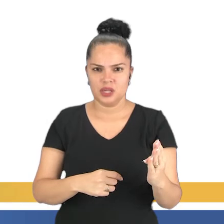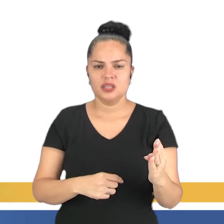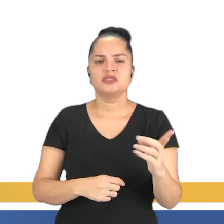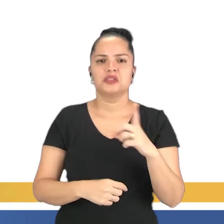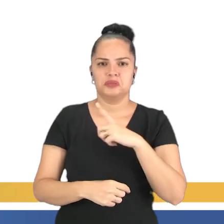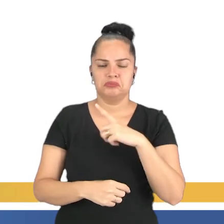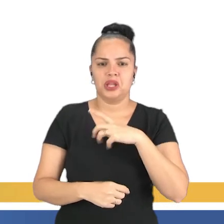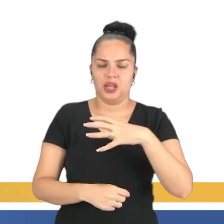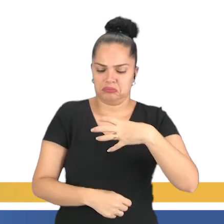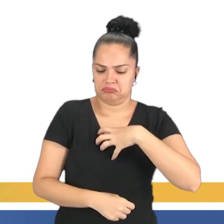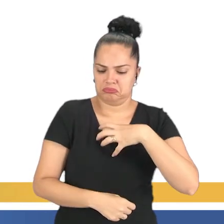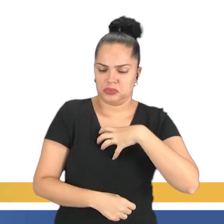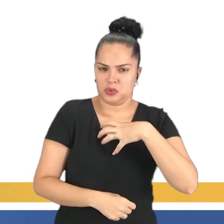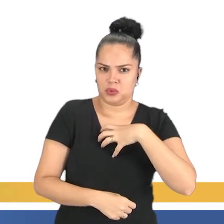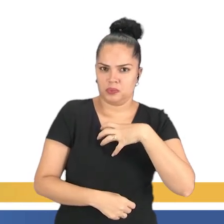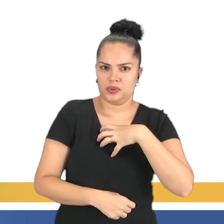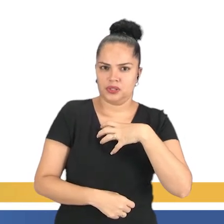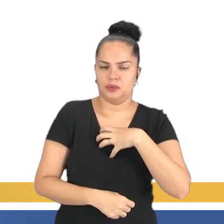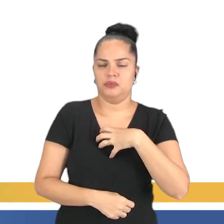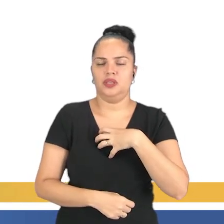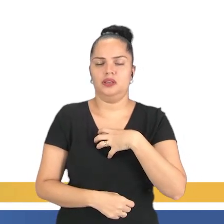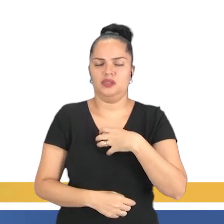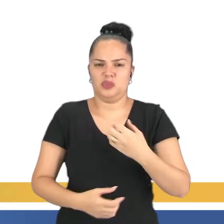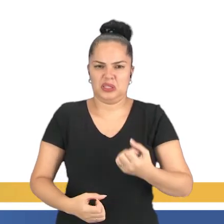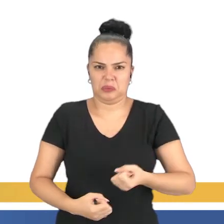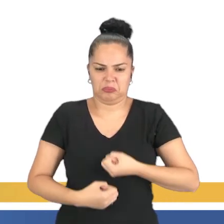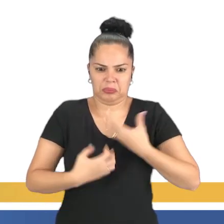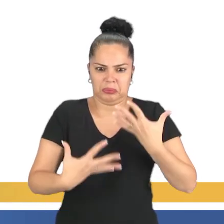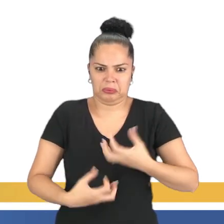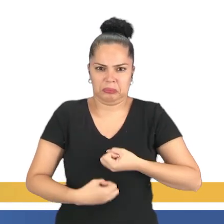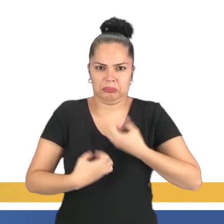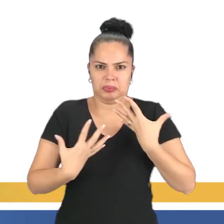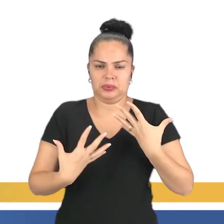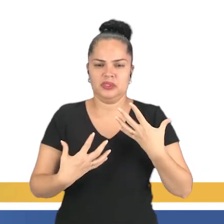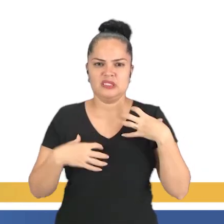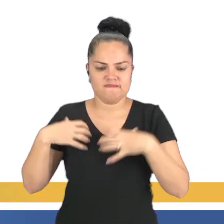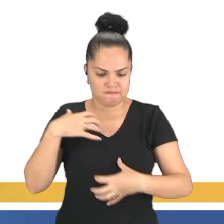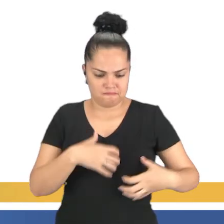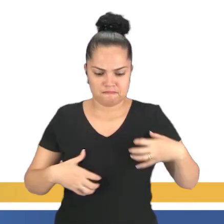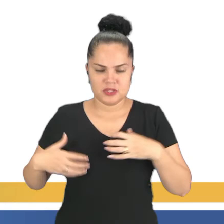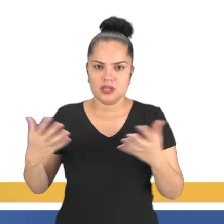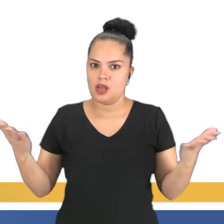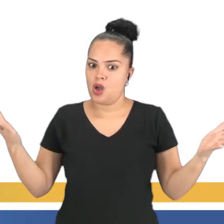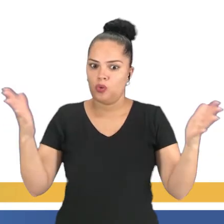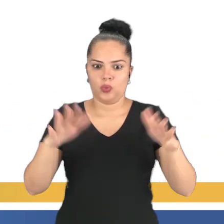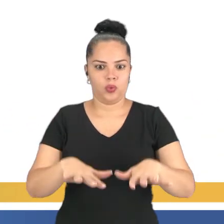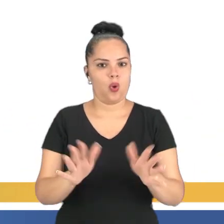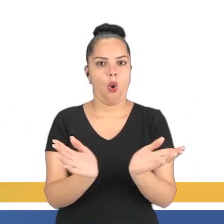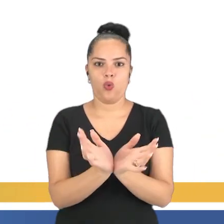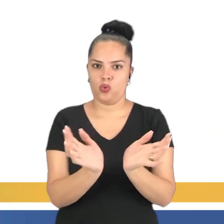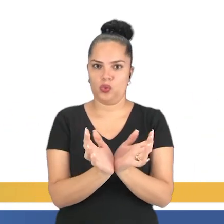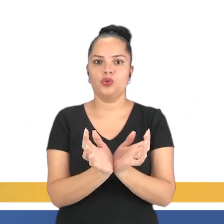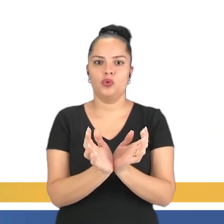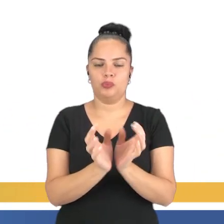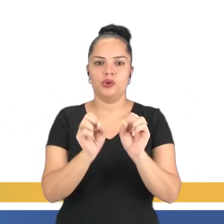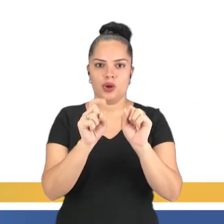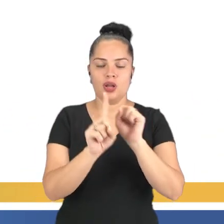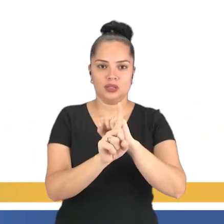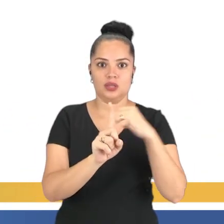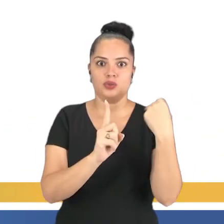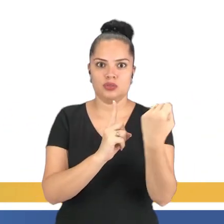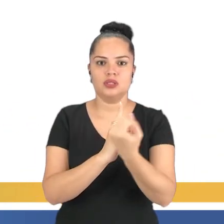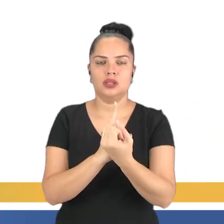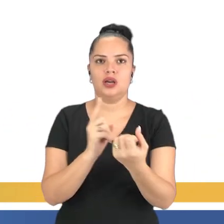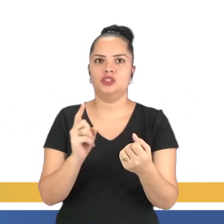fenômeno comportamental de agressividade complexo que envolve todas as camadas da sociedade. B. Não houve aumento